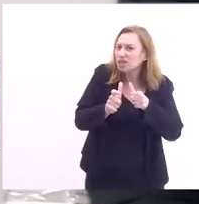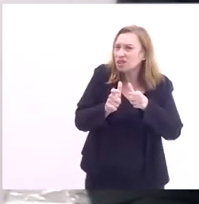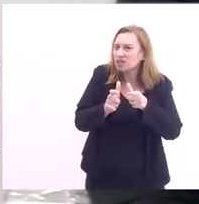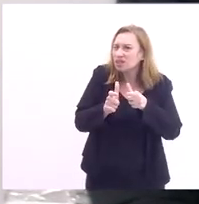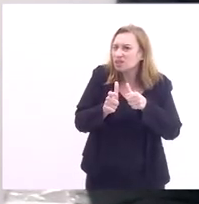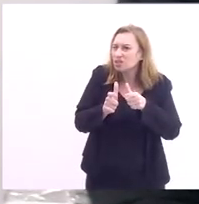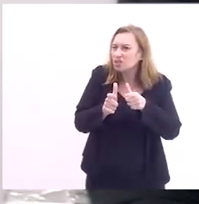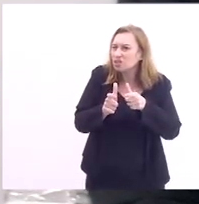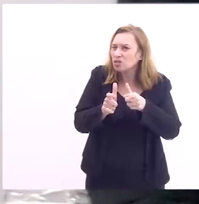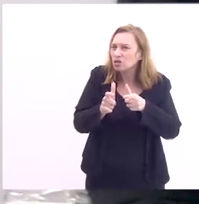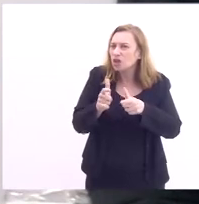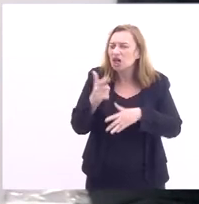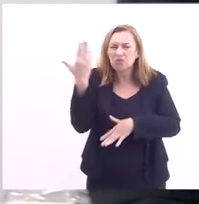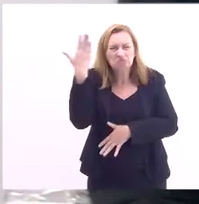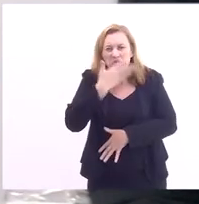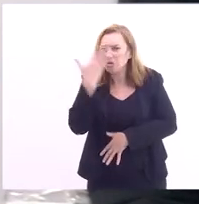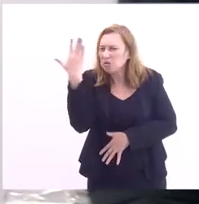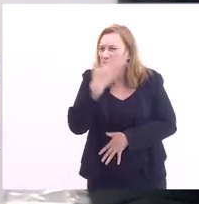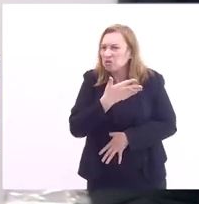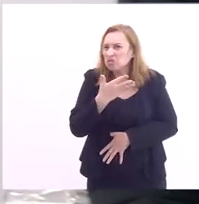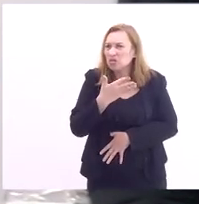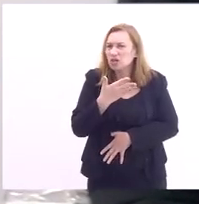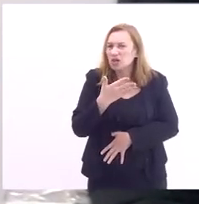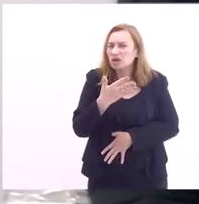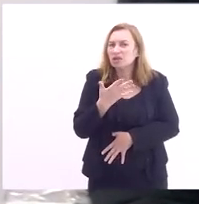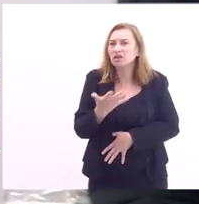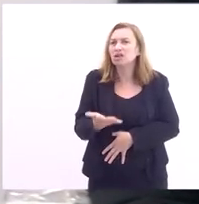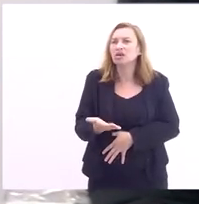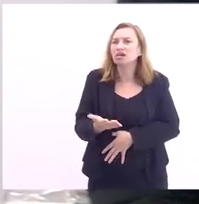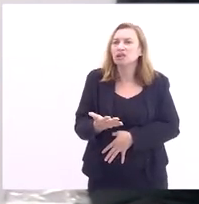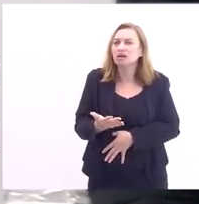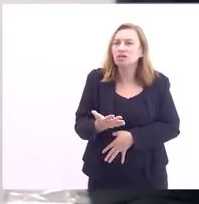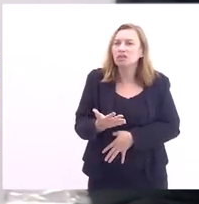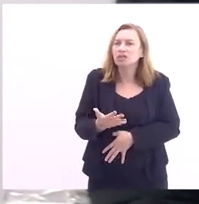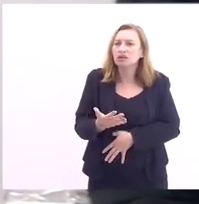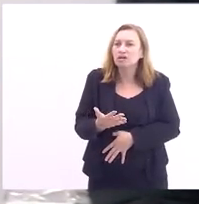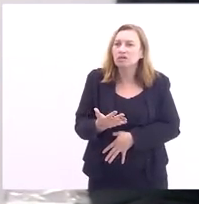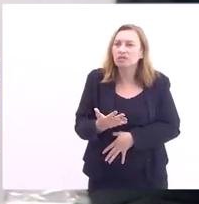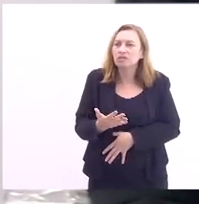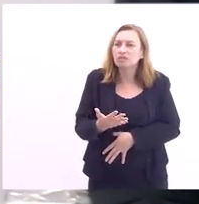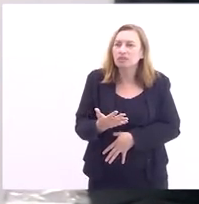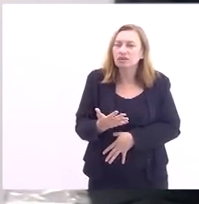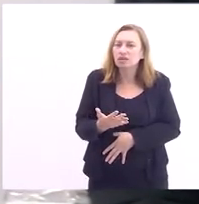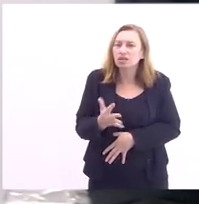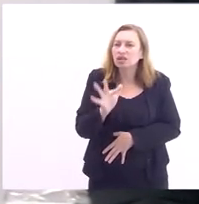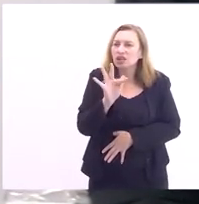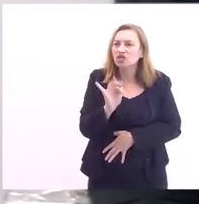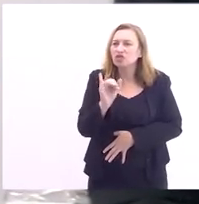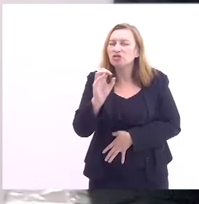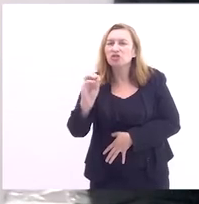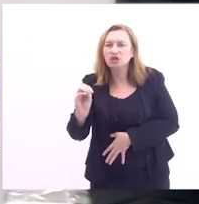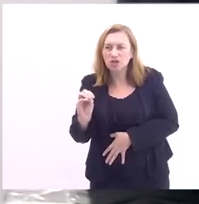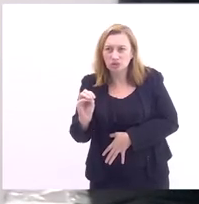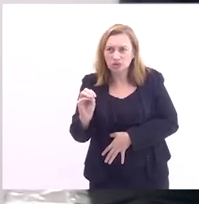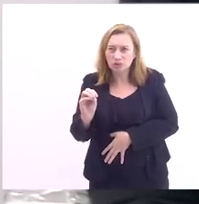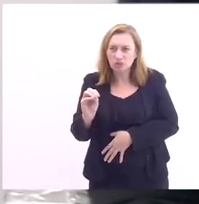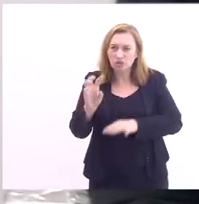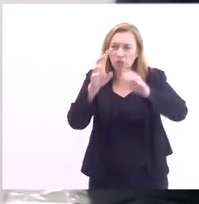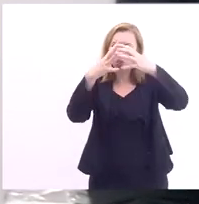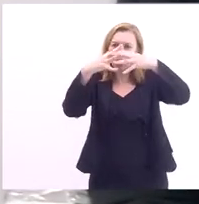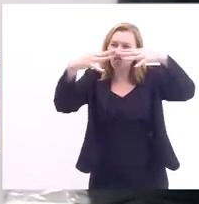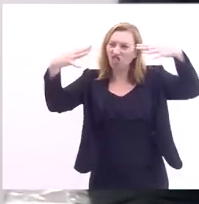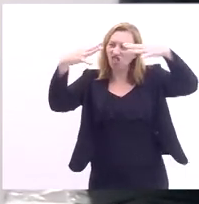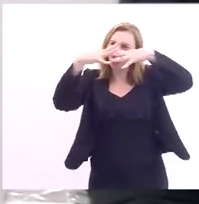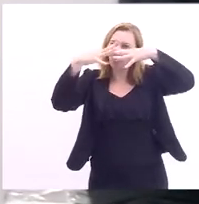médias, o que eu não vi é, puxa vida, esses fios pendurados nas cidades, como